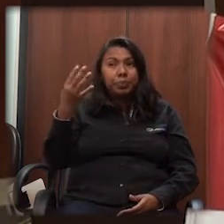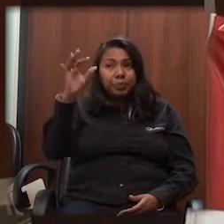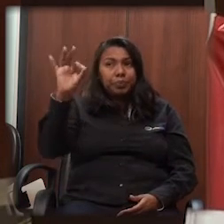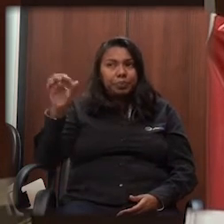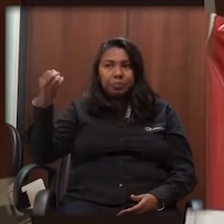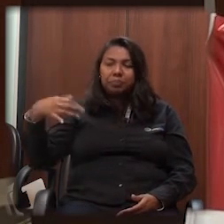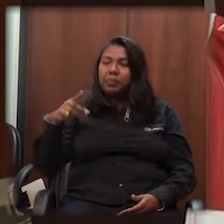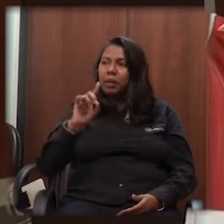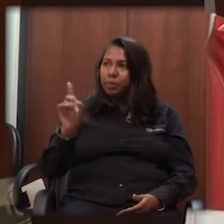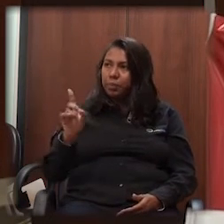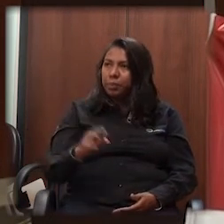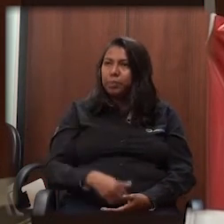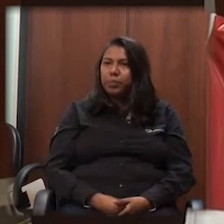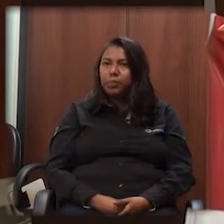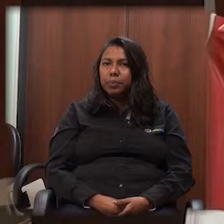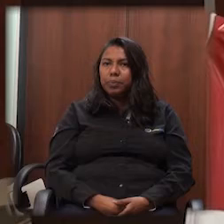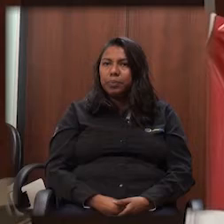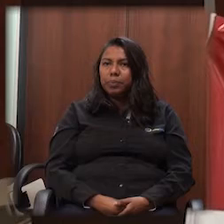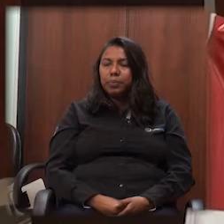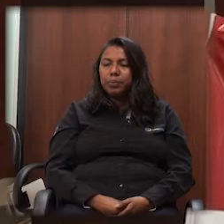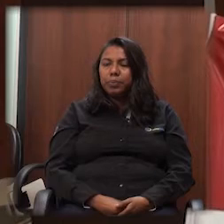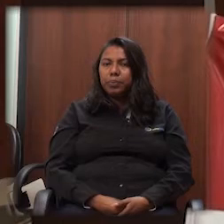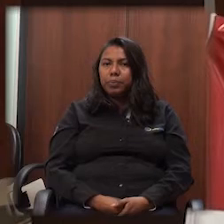44% indicam que não. Pode passar.